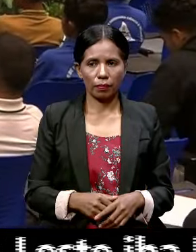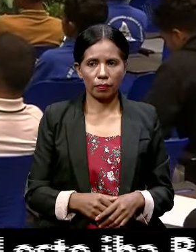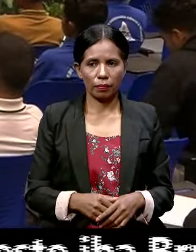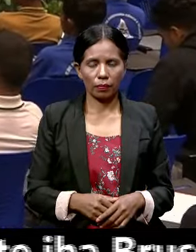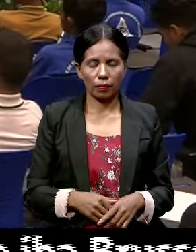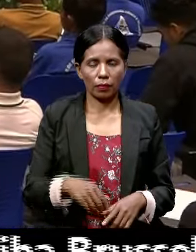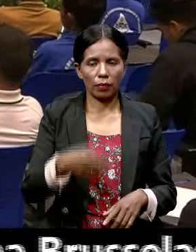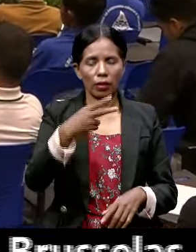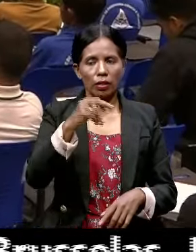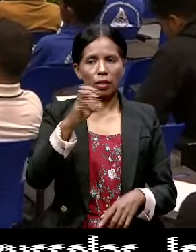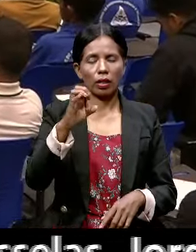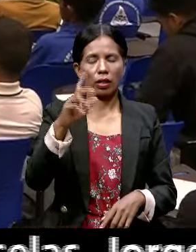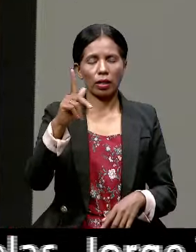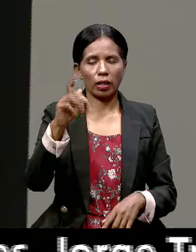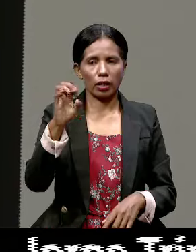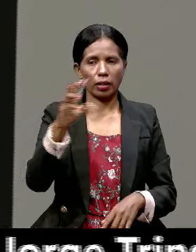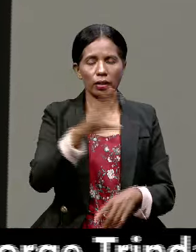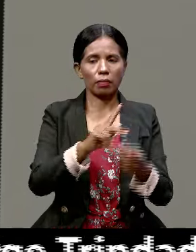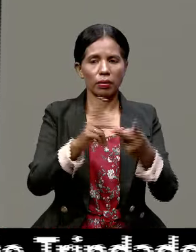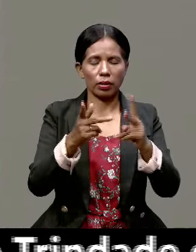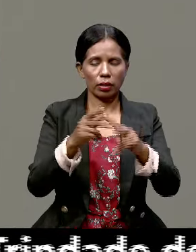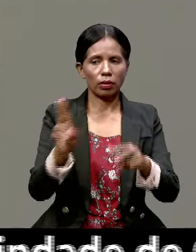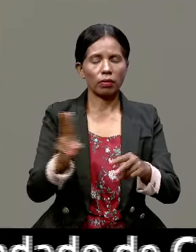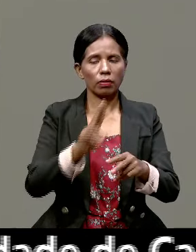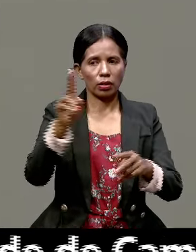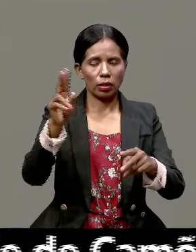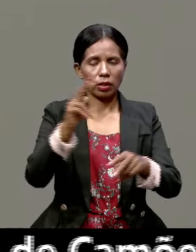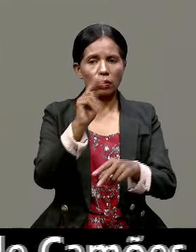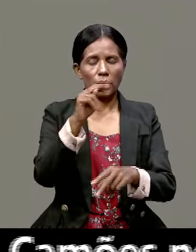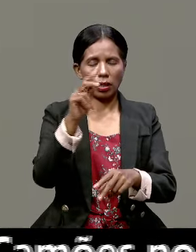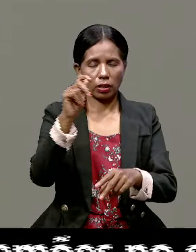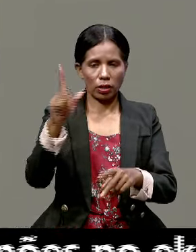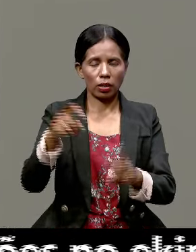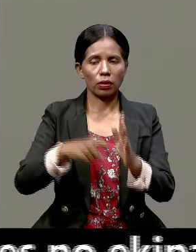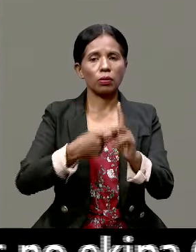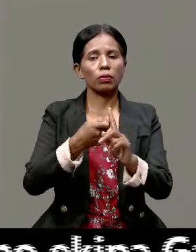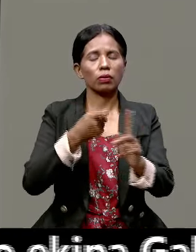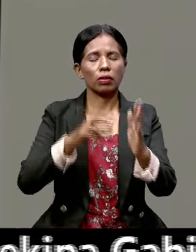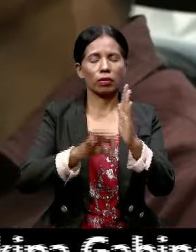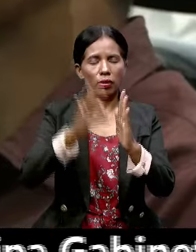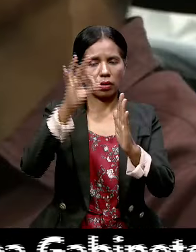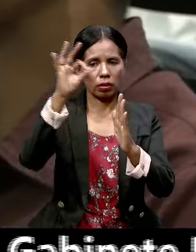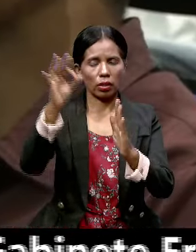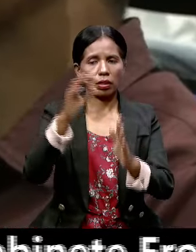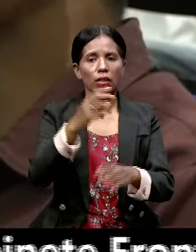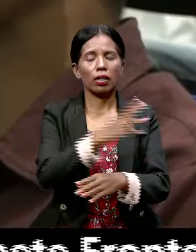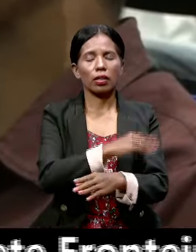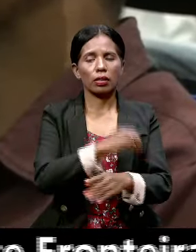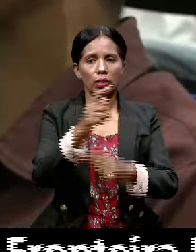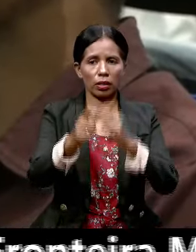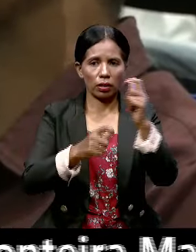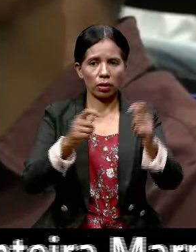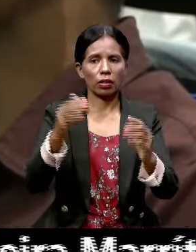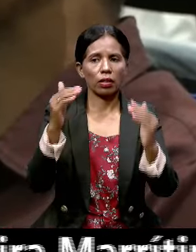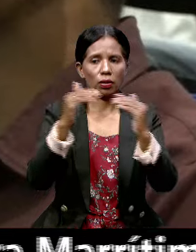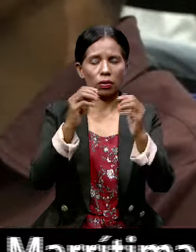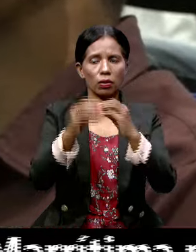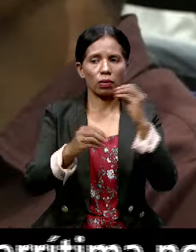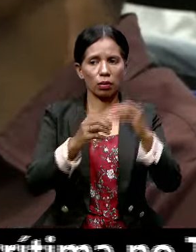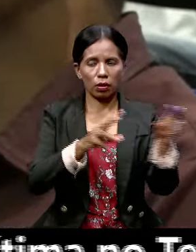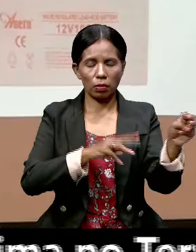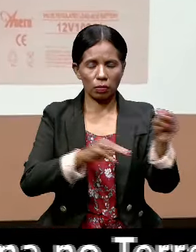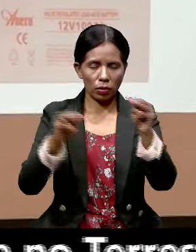Renekan Timor-Leste, parceria Universidade Nacional Timor-Leste, Lihusi Faculdade de Engenharia e Tecnologia, realiza seminário com a